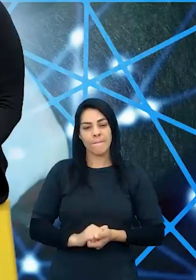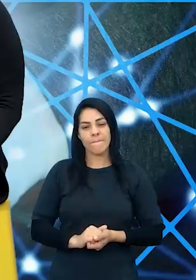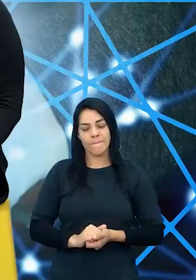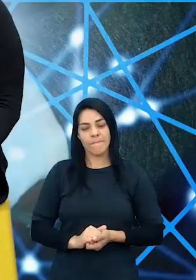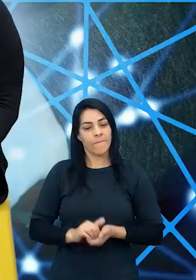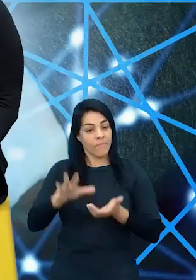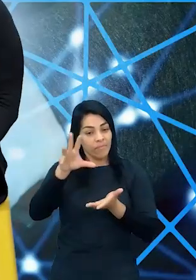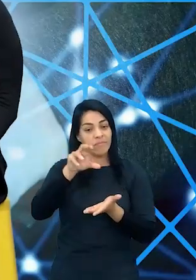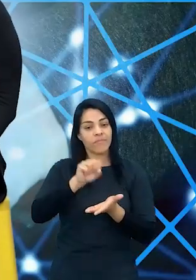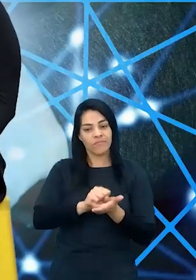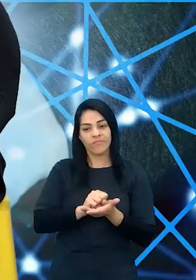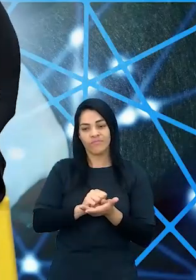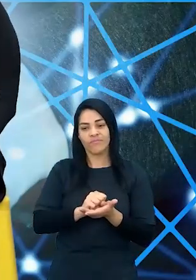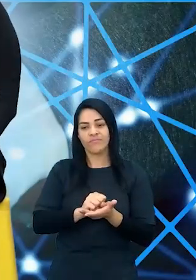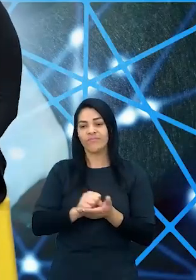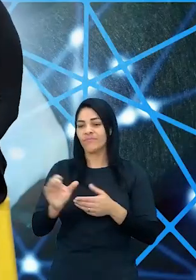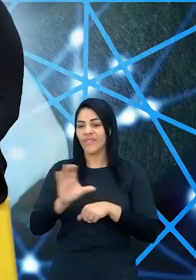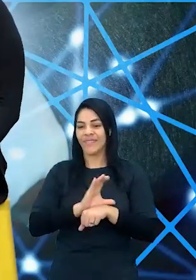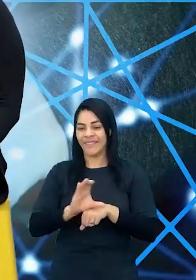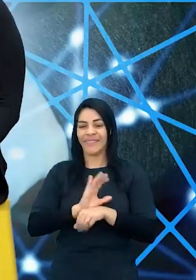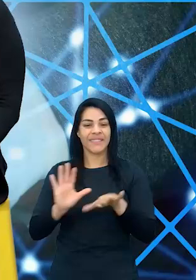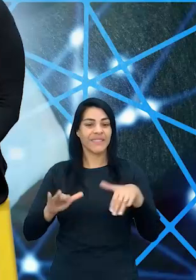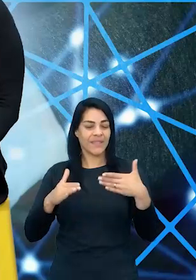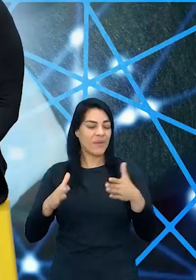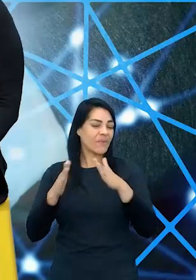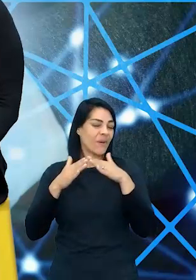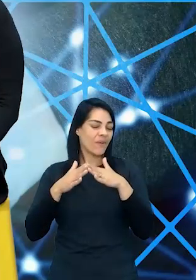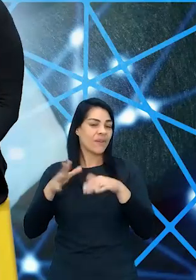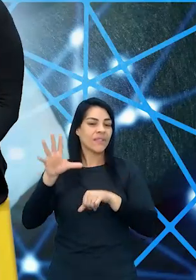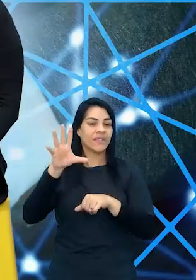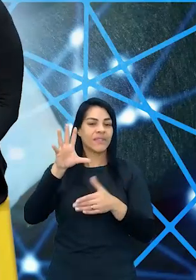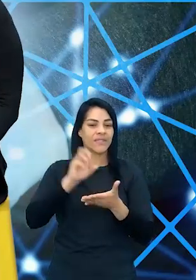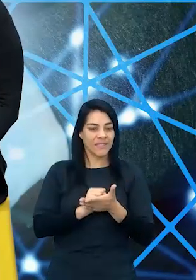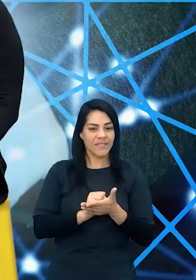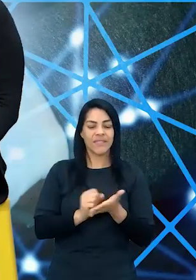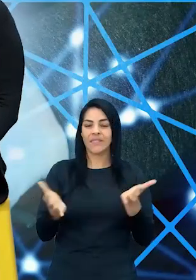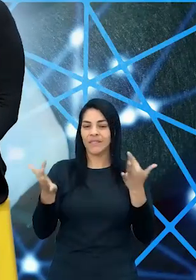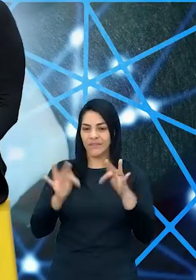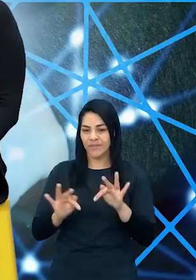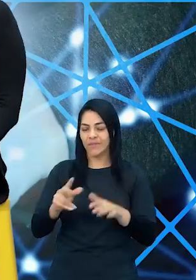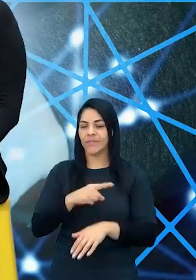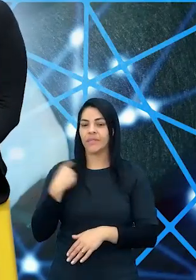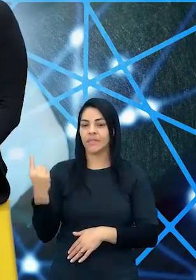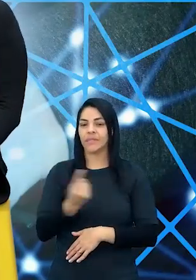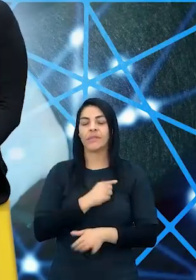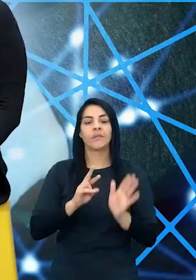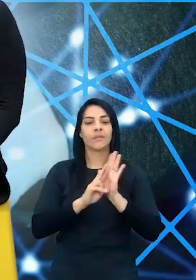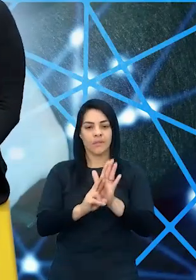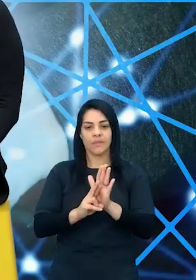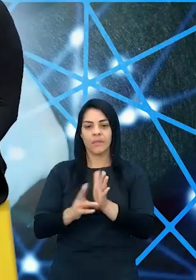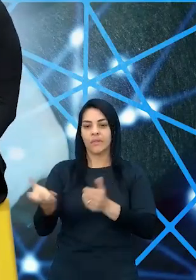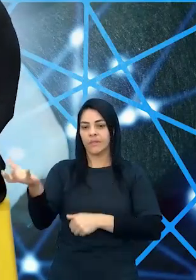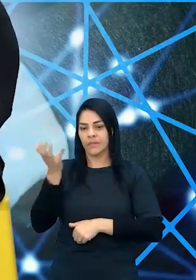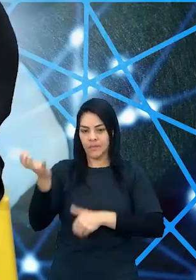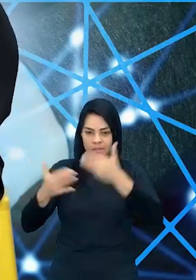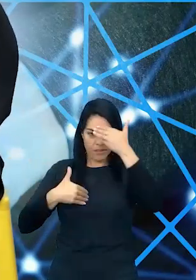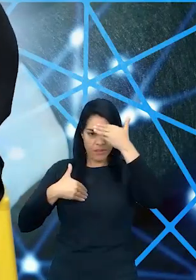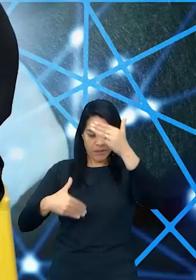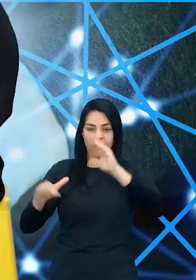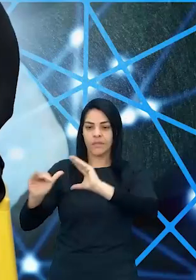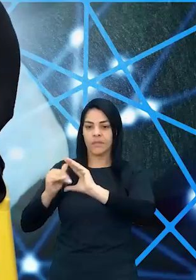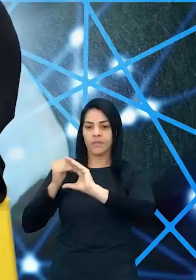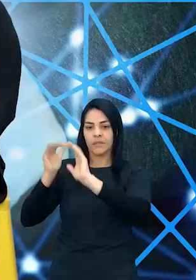se inscrevendo nesses cursos. Então, se inscrevam aí. E no final, nossas referências. E a gente quer agradecer o chat, foi um pouquinho corrido